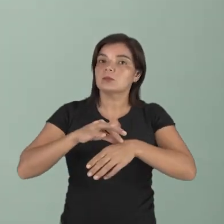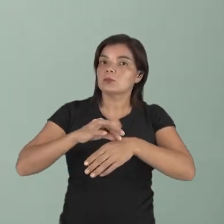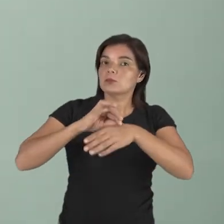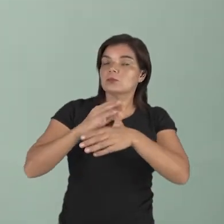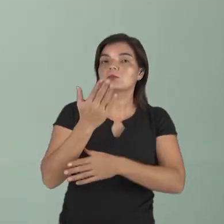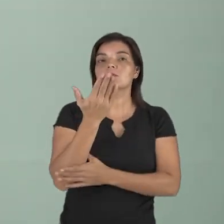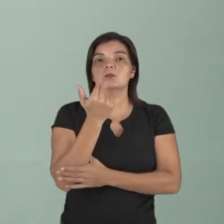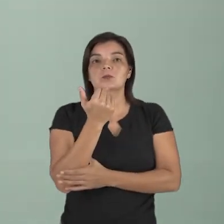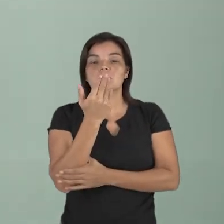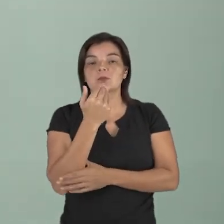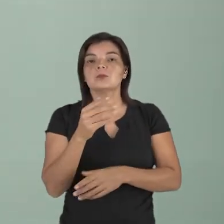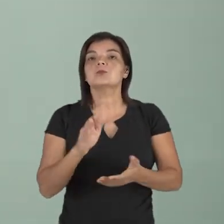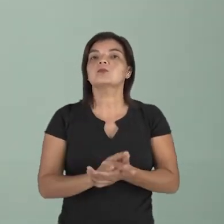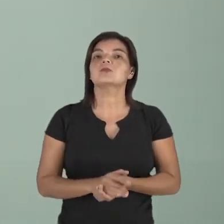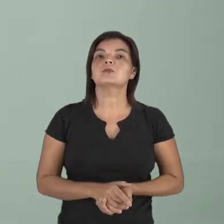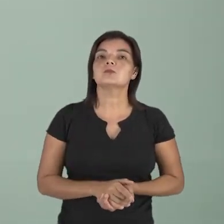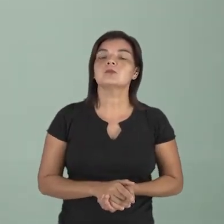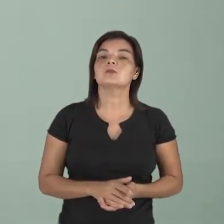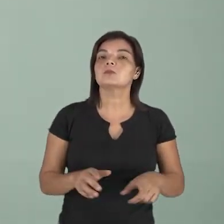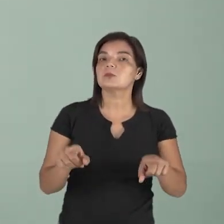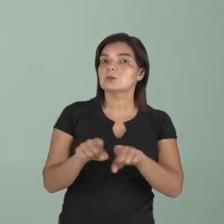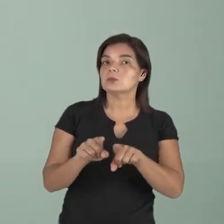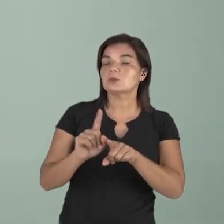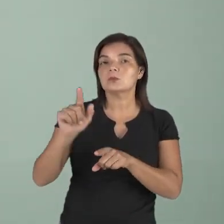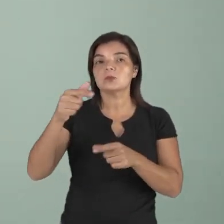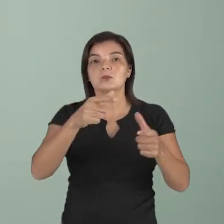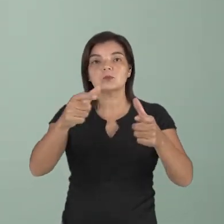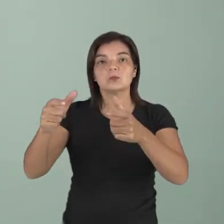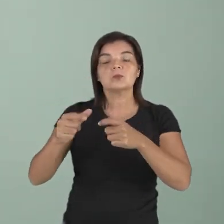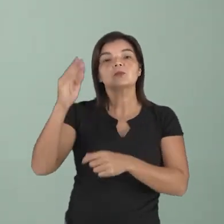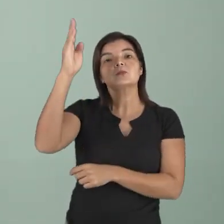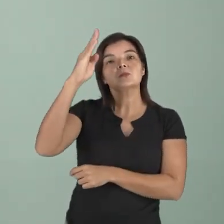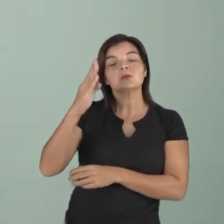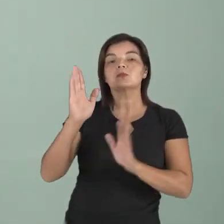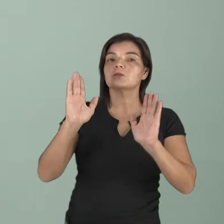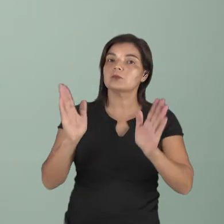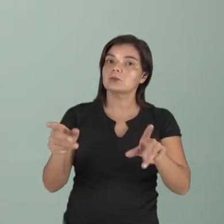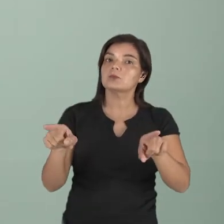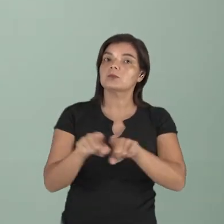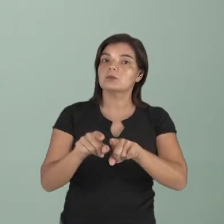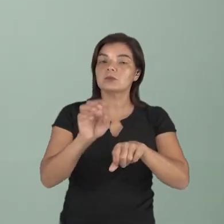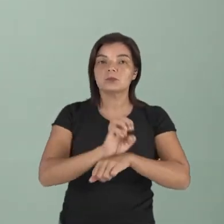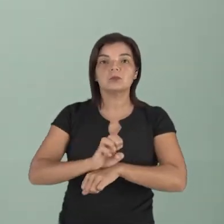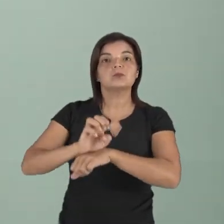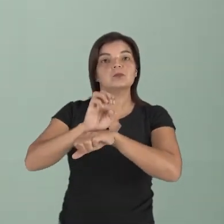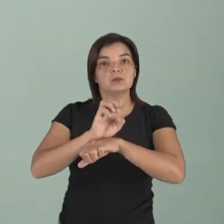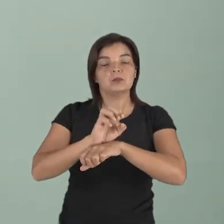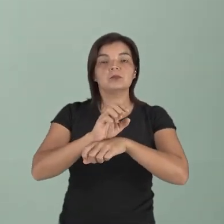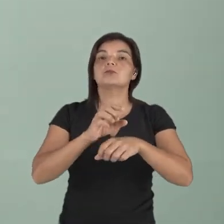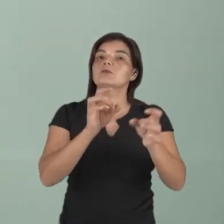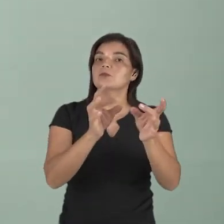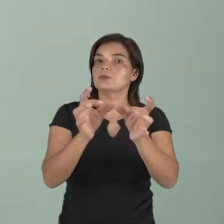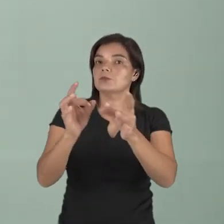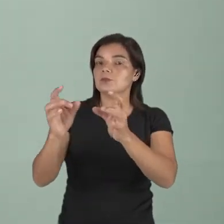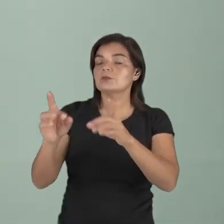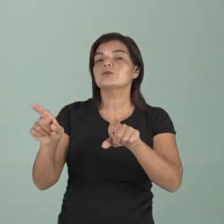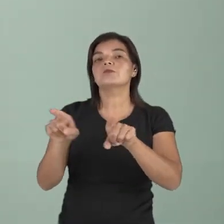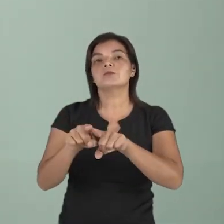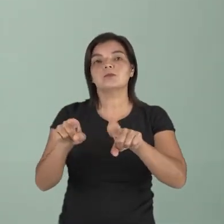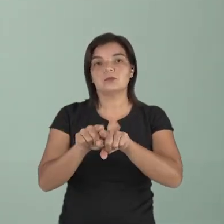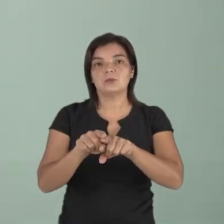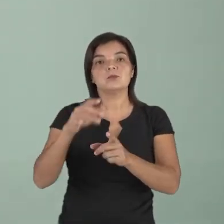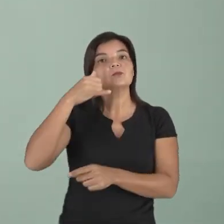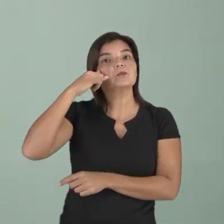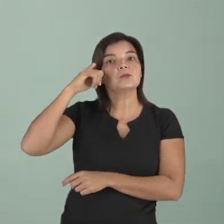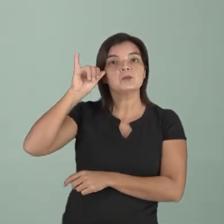carne, alimento para, inclusive, outros lugares do Brasil, já que o nosso estado é um grande exportador também